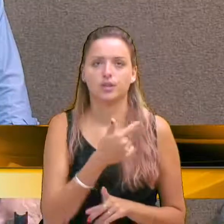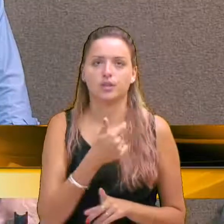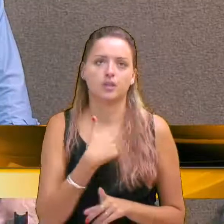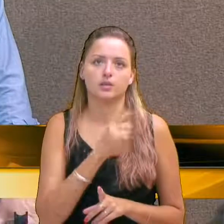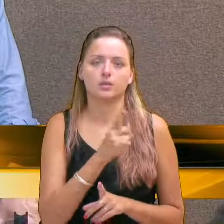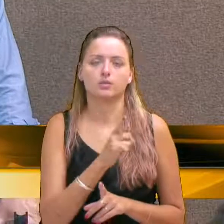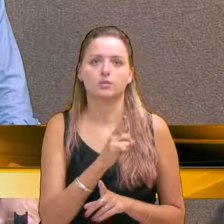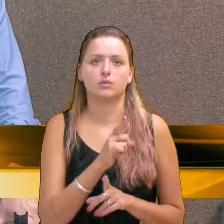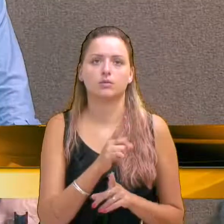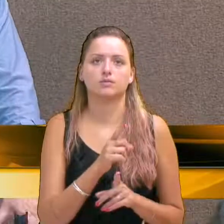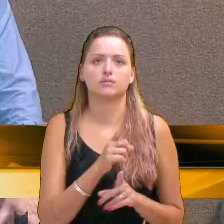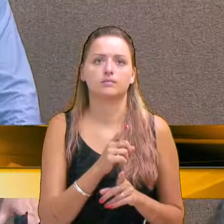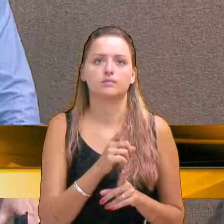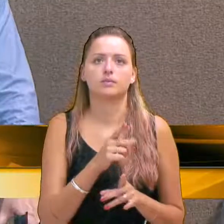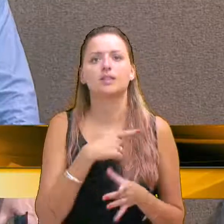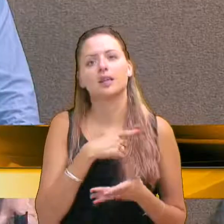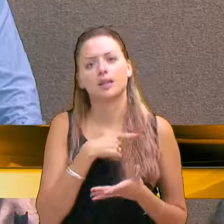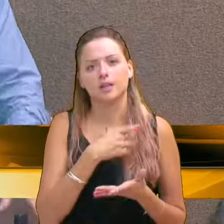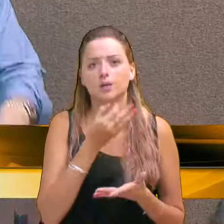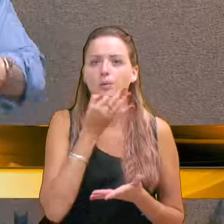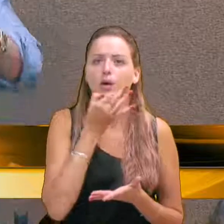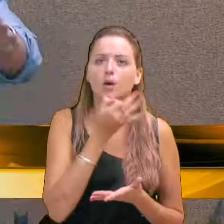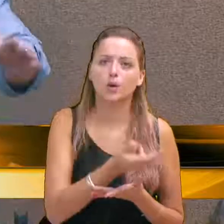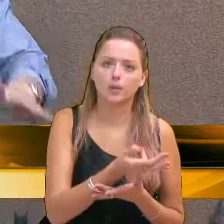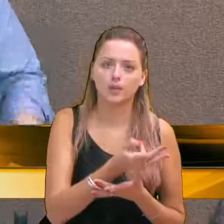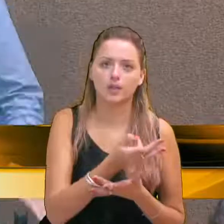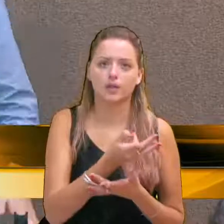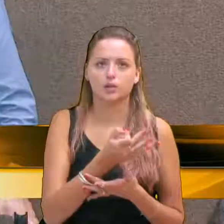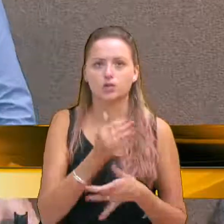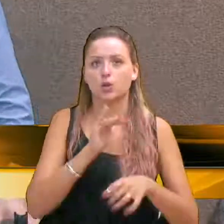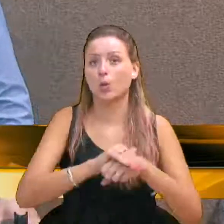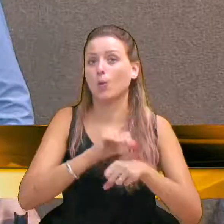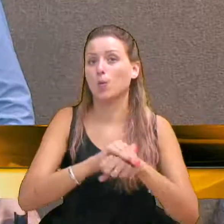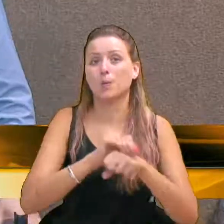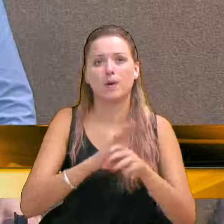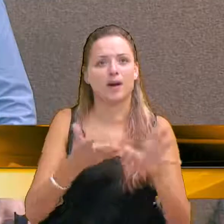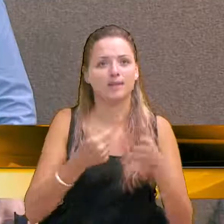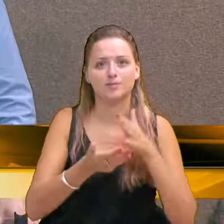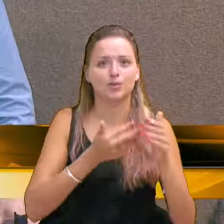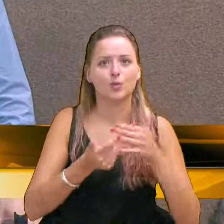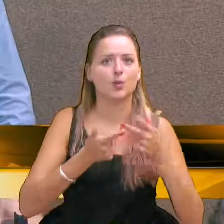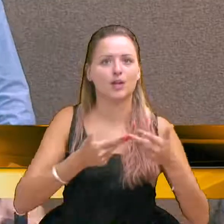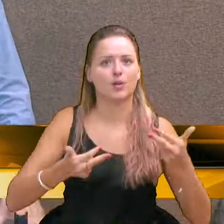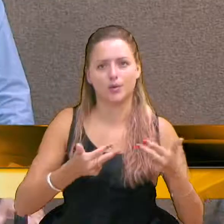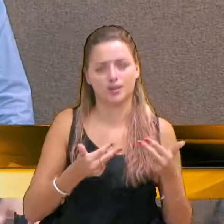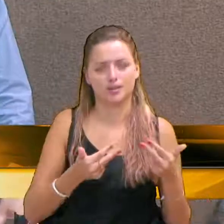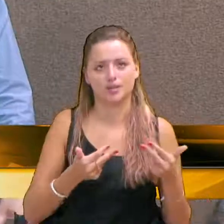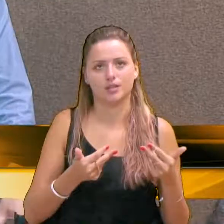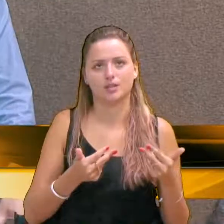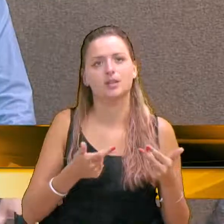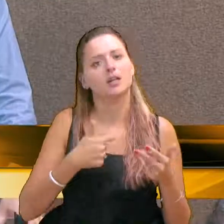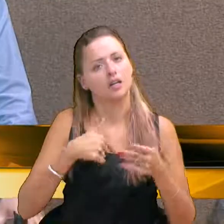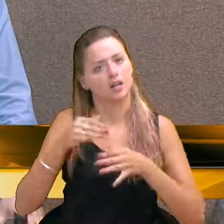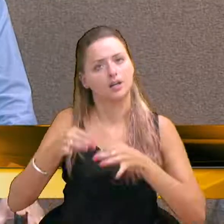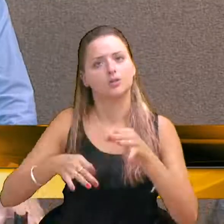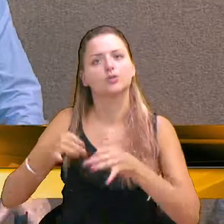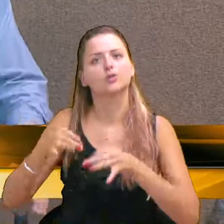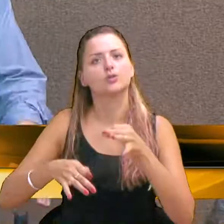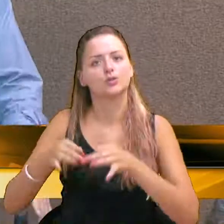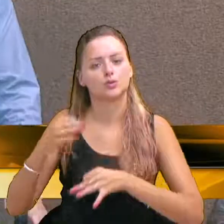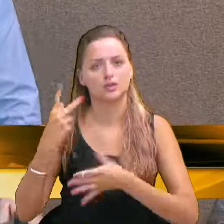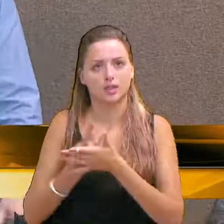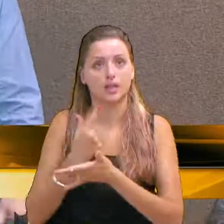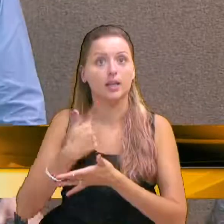Se colocam numa posição de condenação a qualquer preço. Né? e aí, nesse caso, a justiça falha.